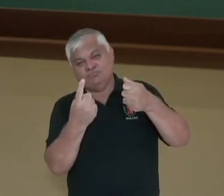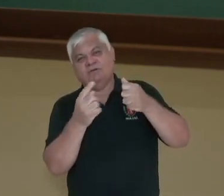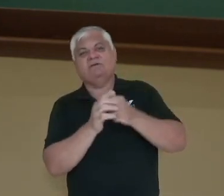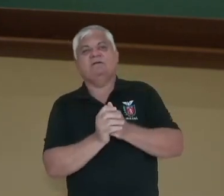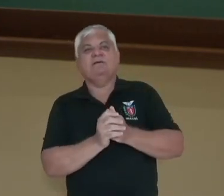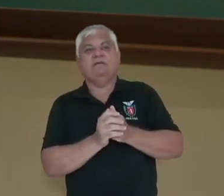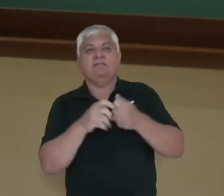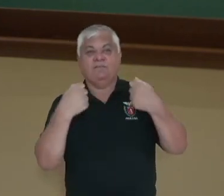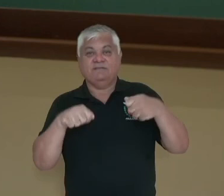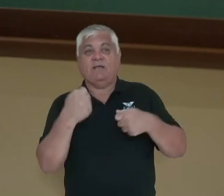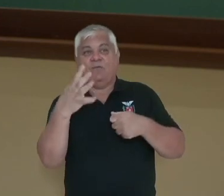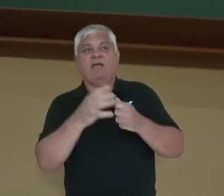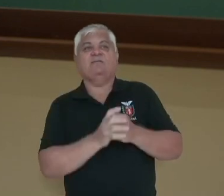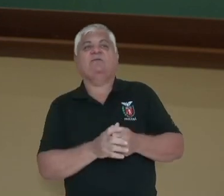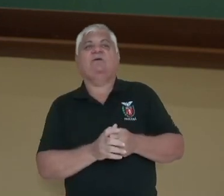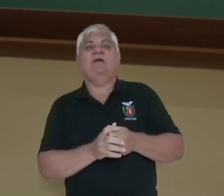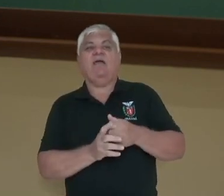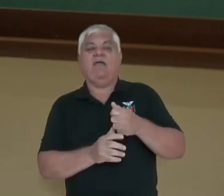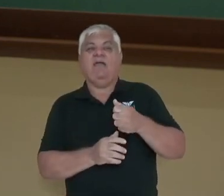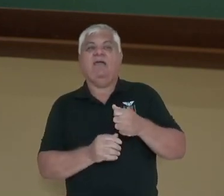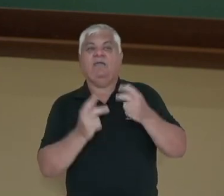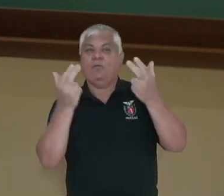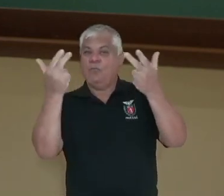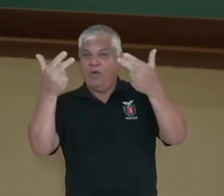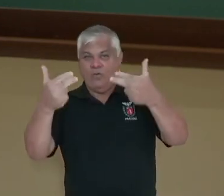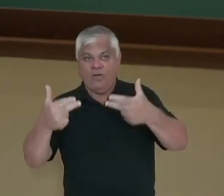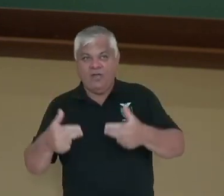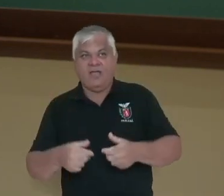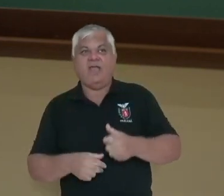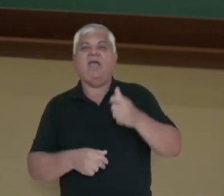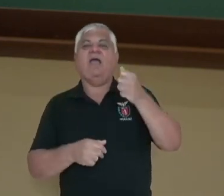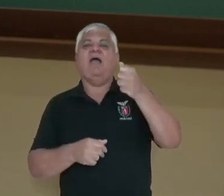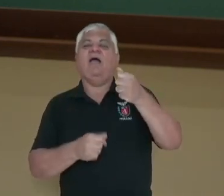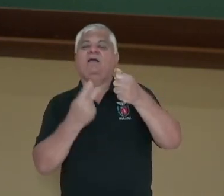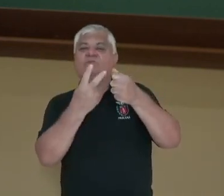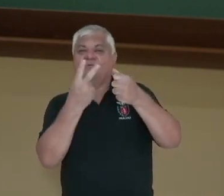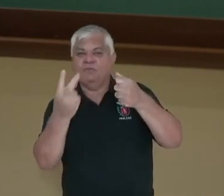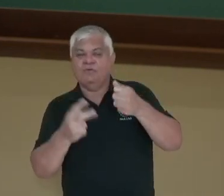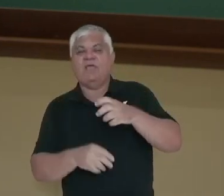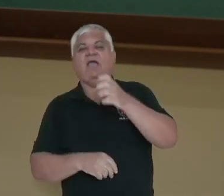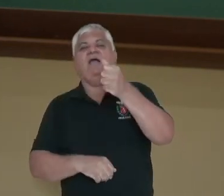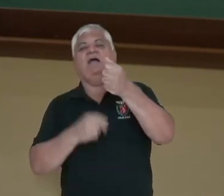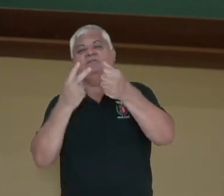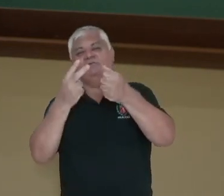4 colunas, seguimos o mesmo. A21,